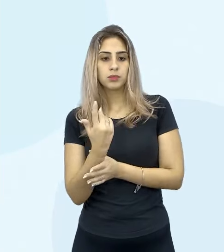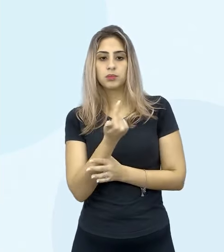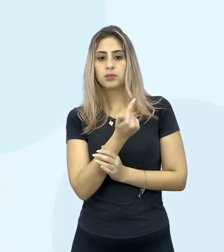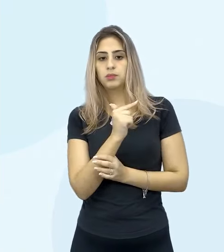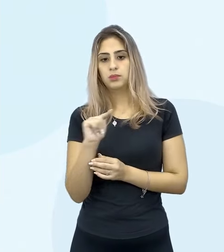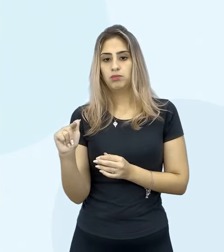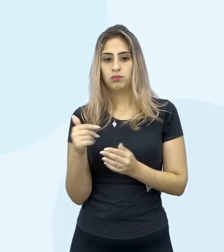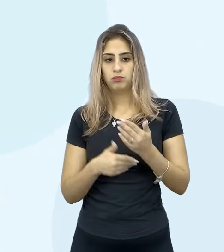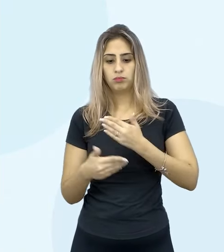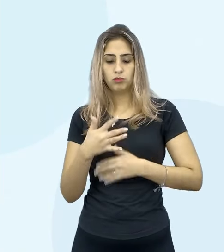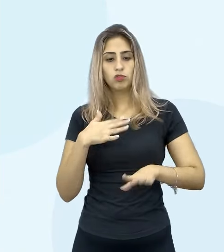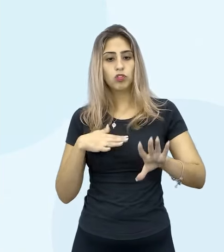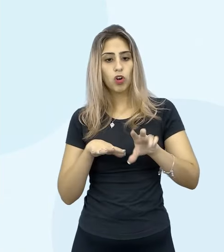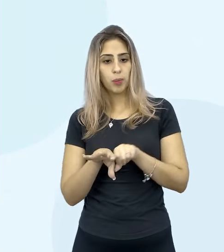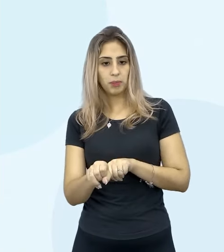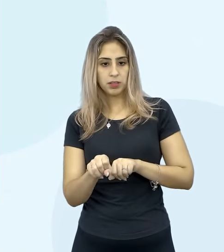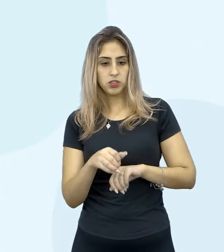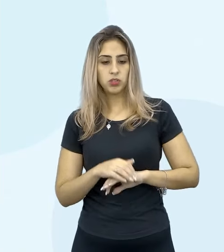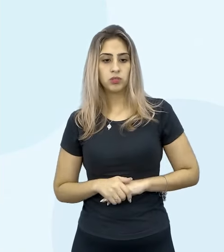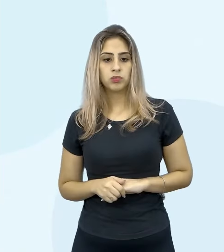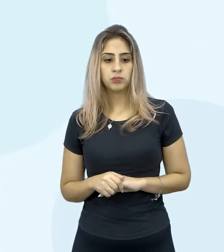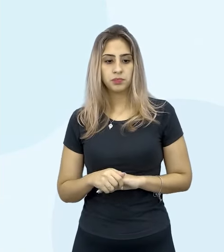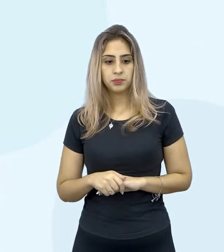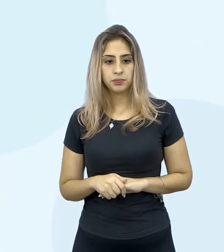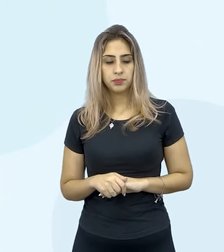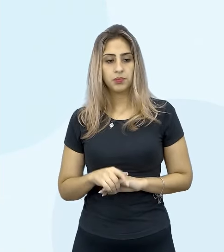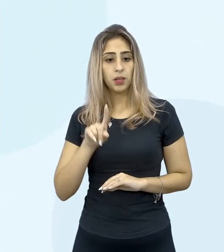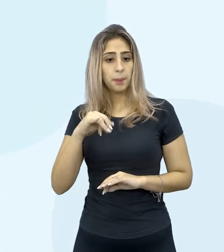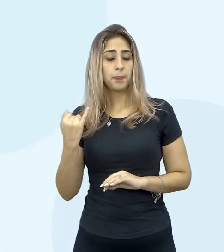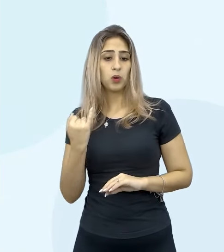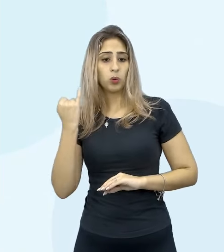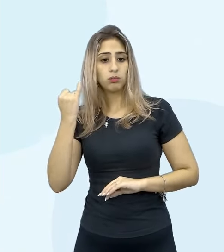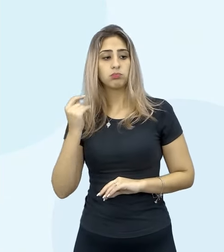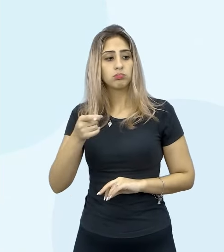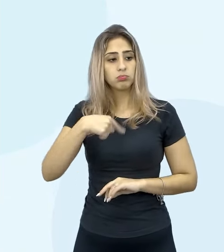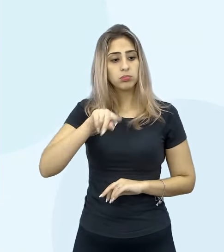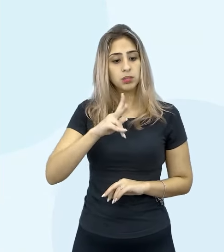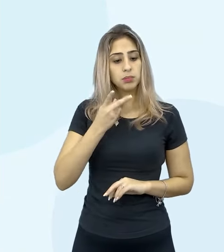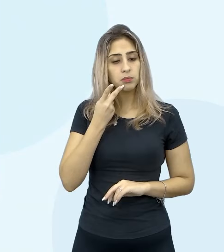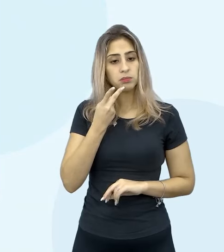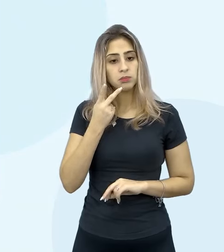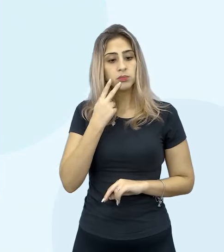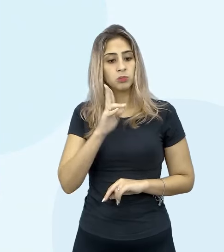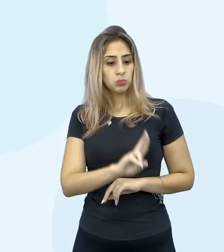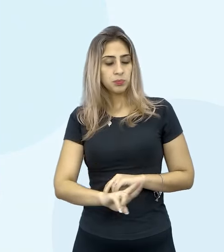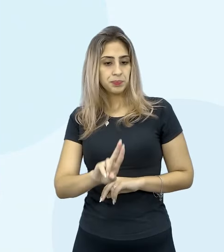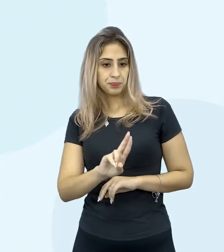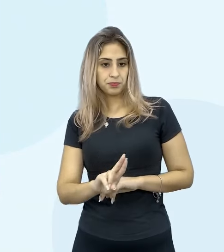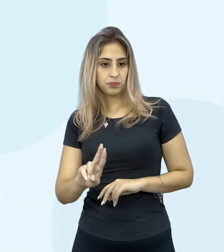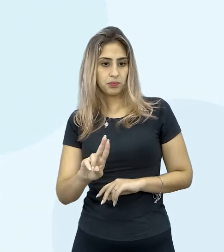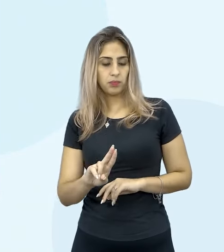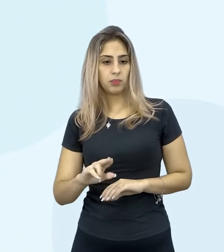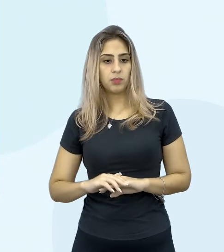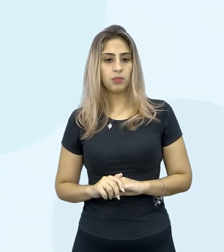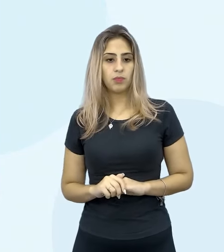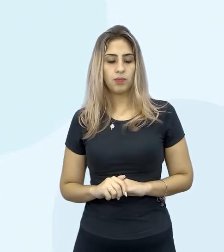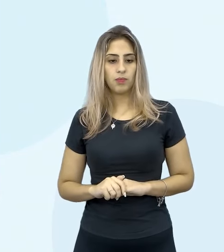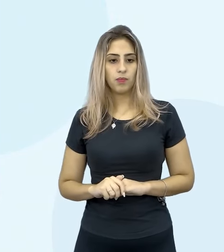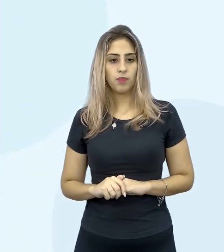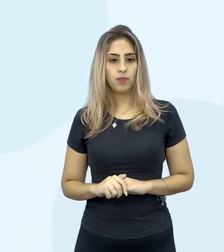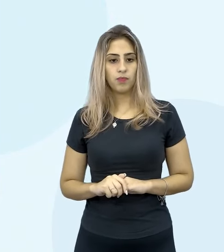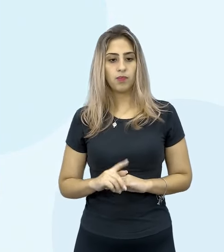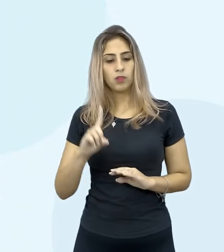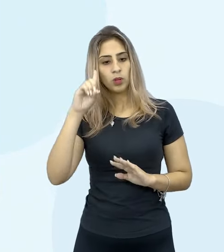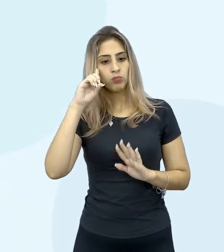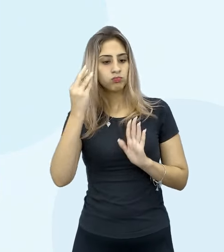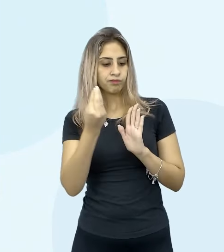outros itinerários formativos, né? Então, é importante a gente sempre destacar a utilização do diário de